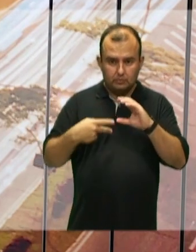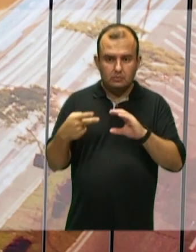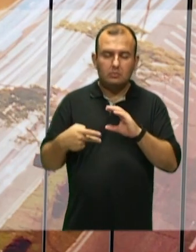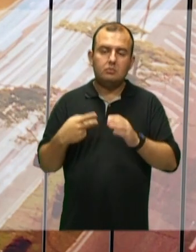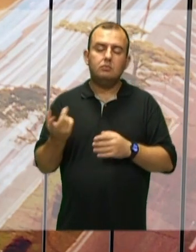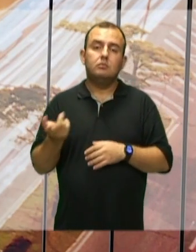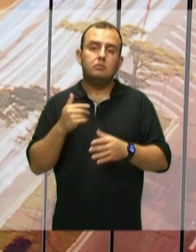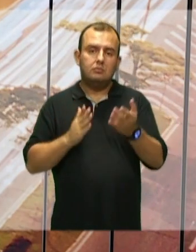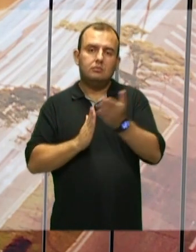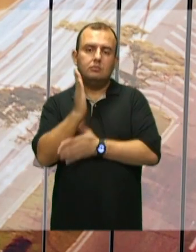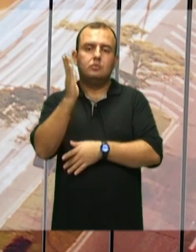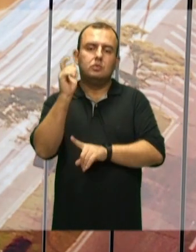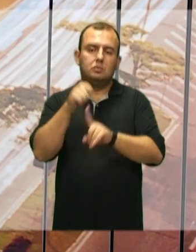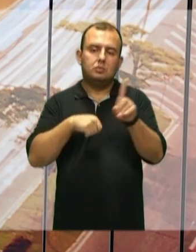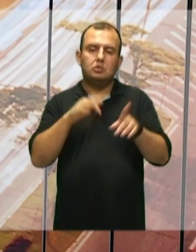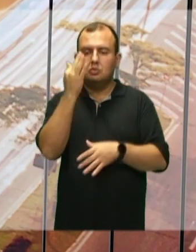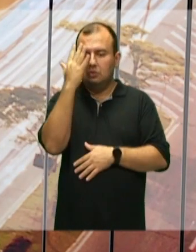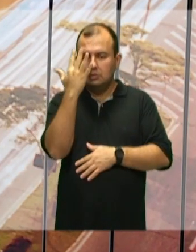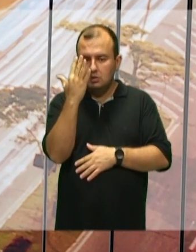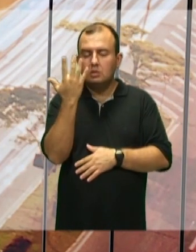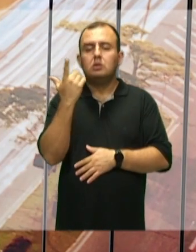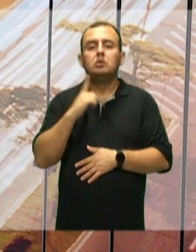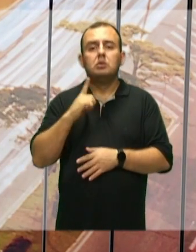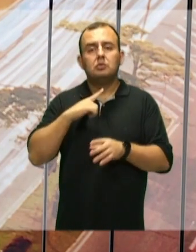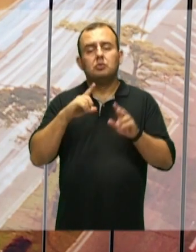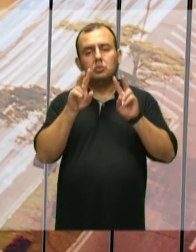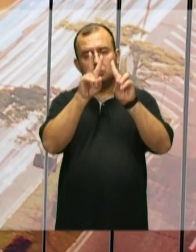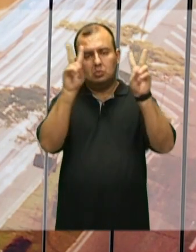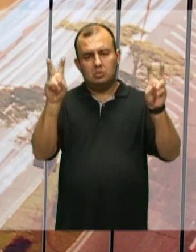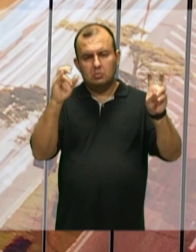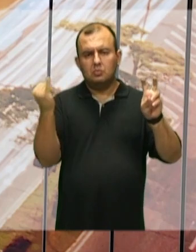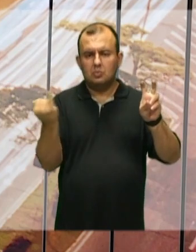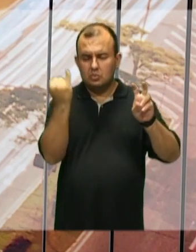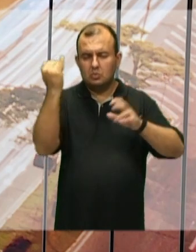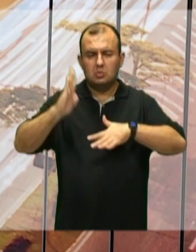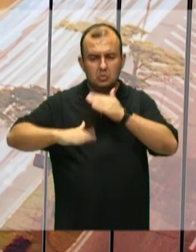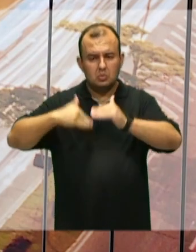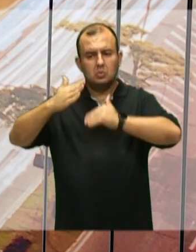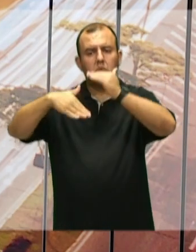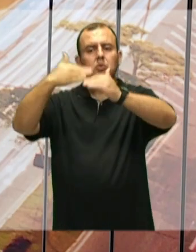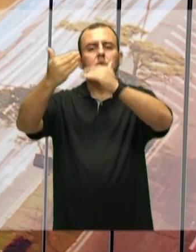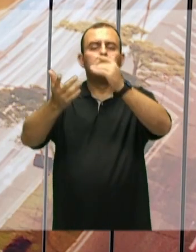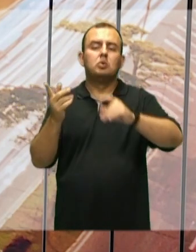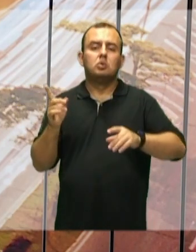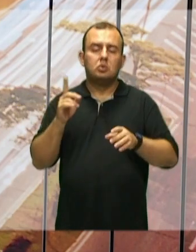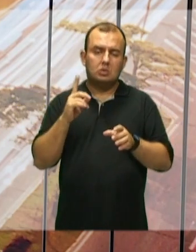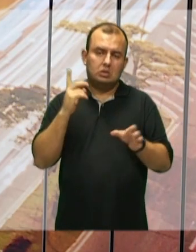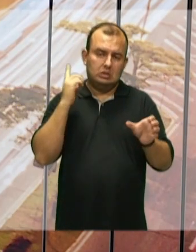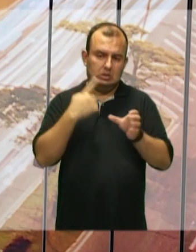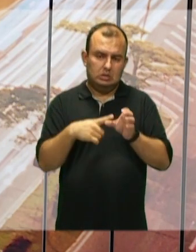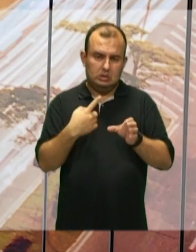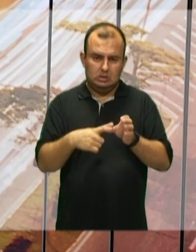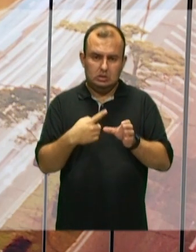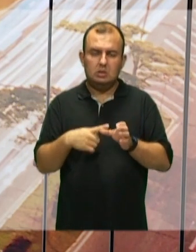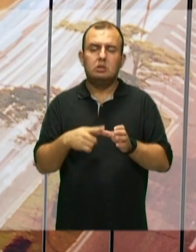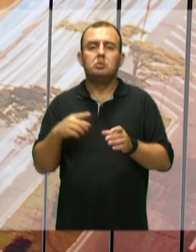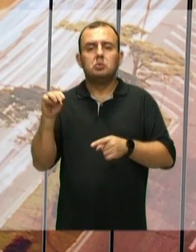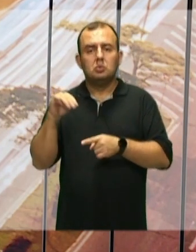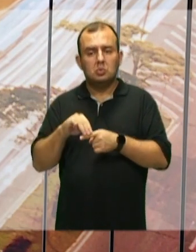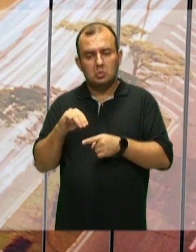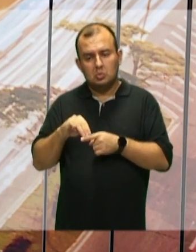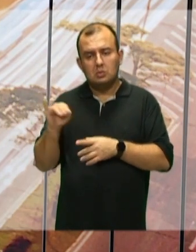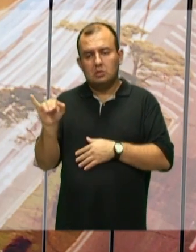Itajaí aprovou no mês de fevereiro uma importante pauta para o desenvolvimento urbano para o desenvolvimento do